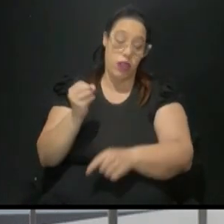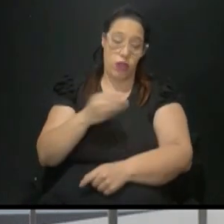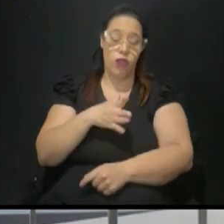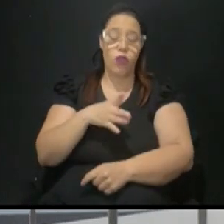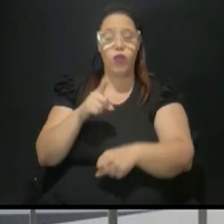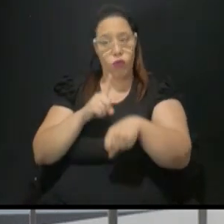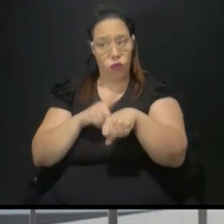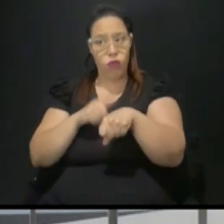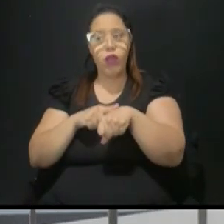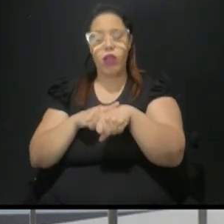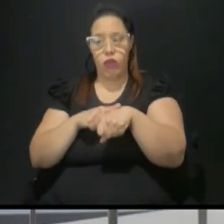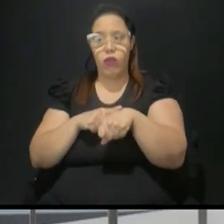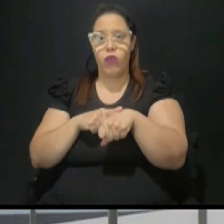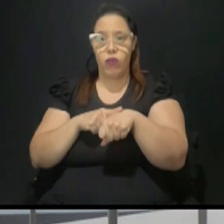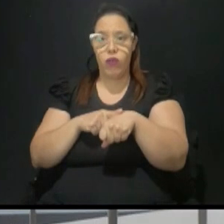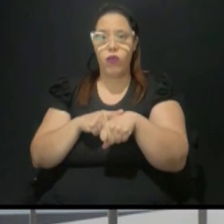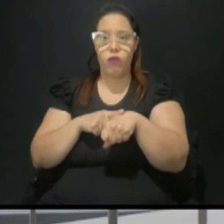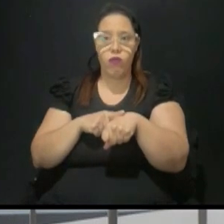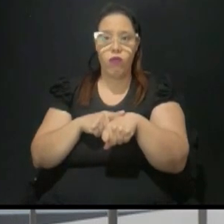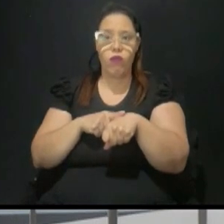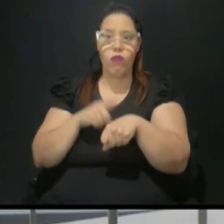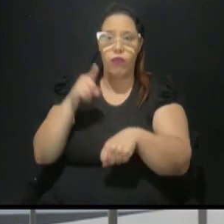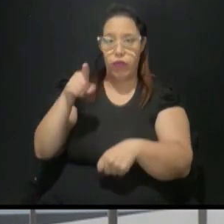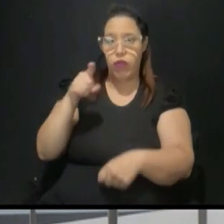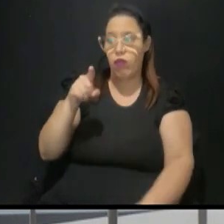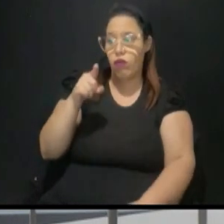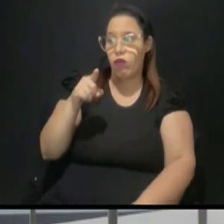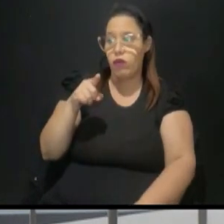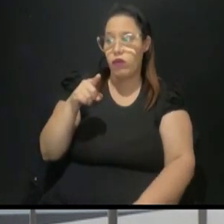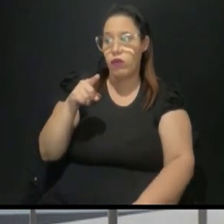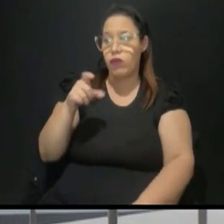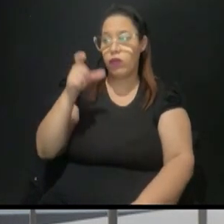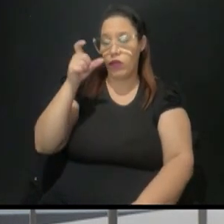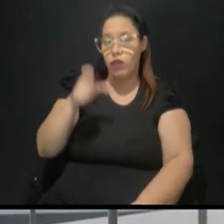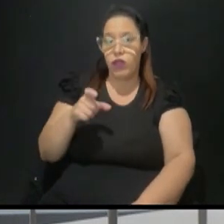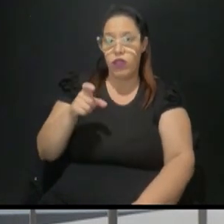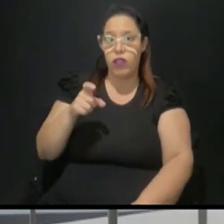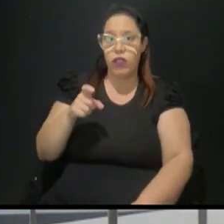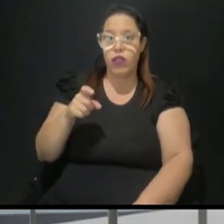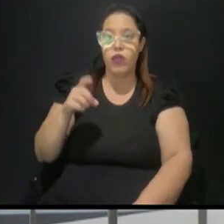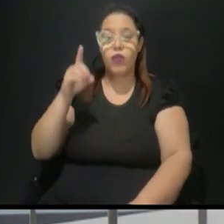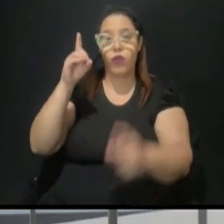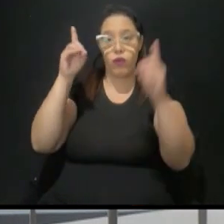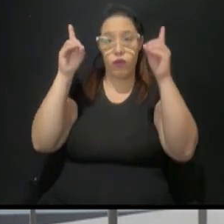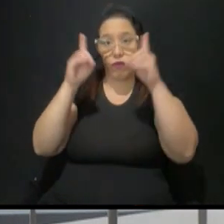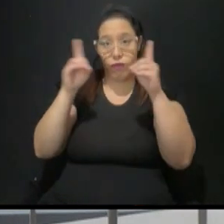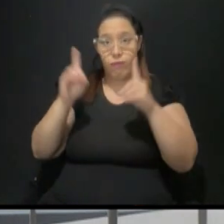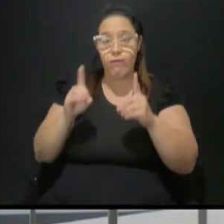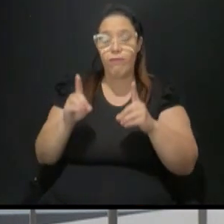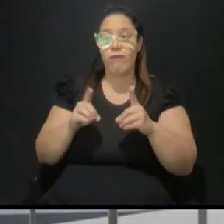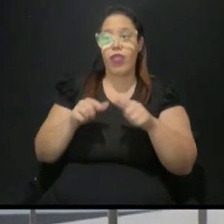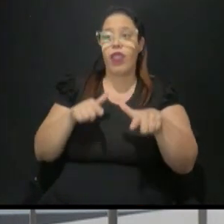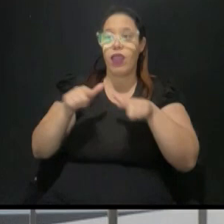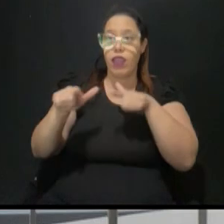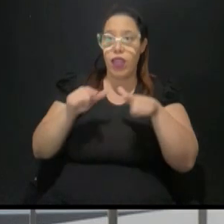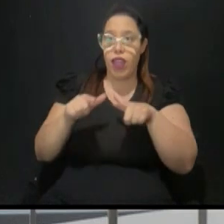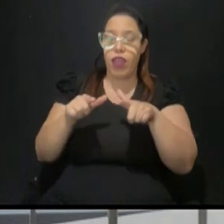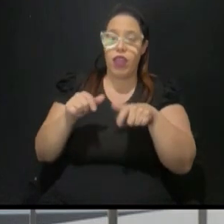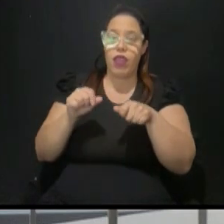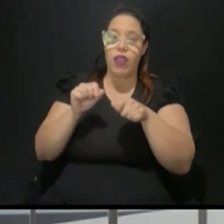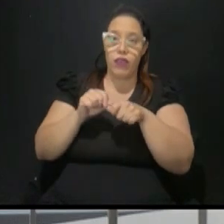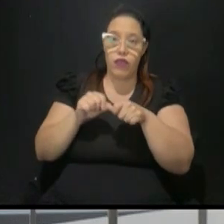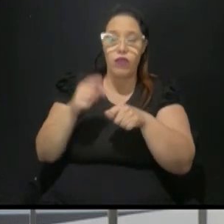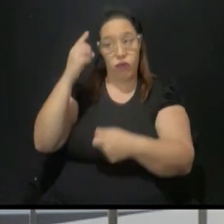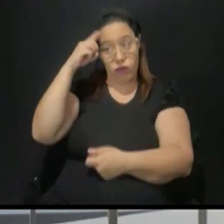com aquele atleta, com aquela pessoa com deficiência que trabalha, que tem os seus afazeres durante o dia, que